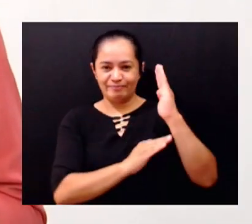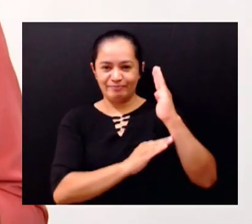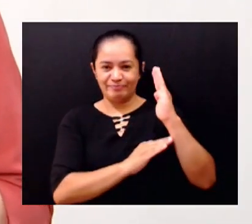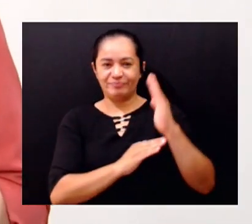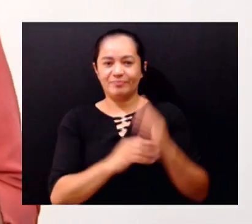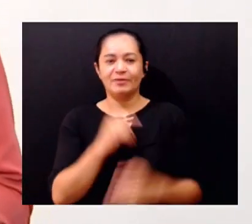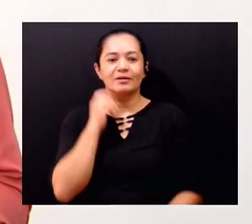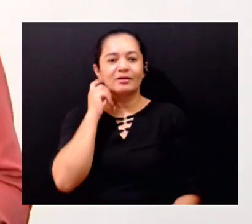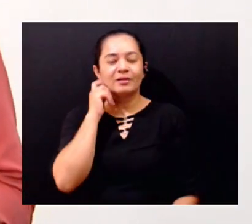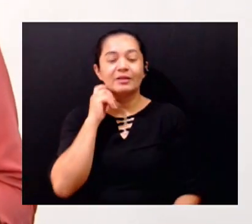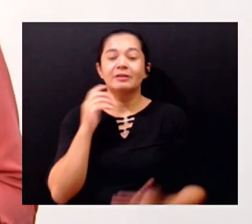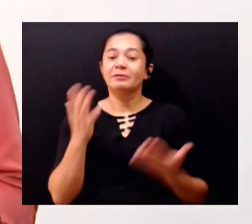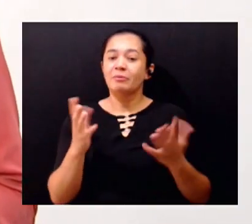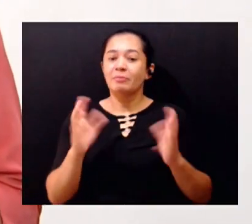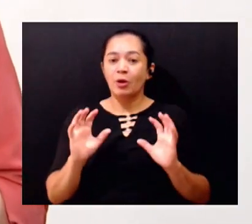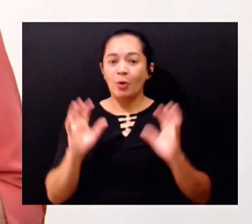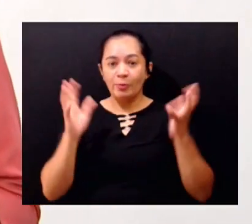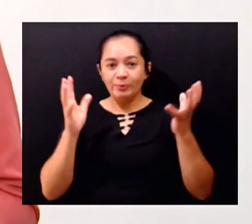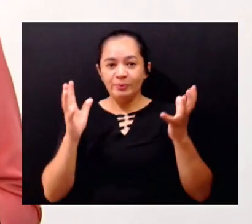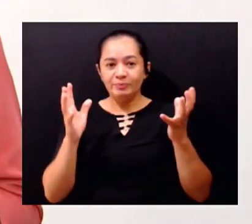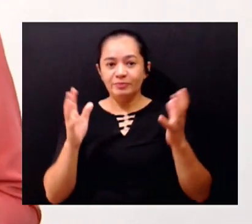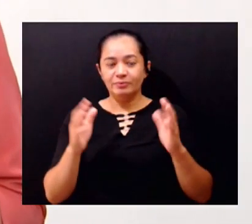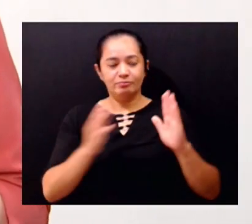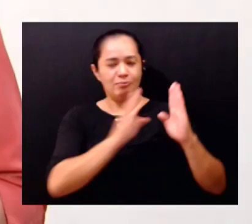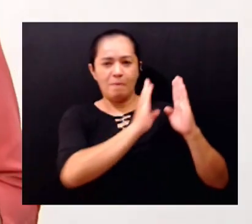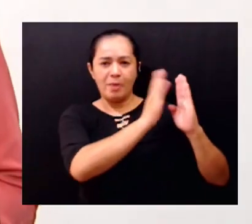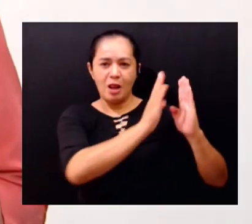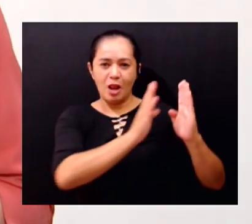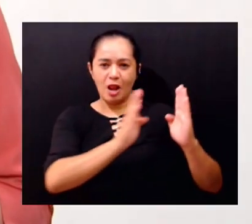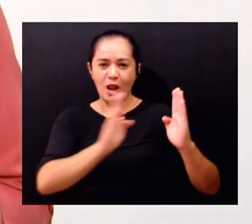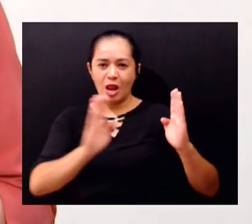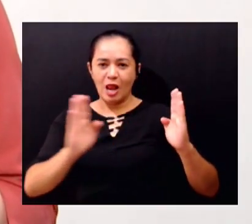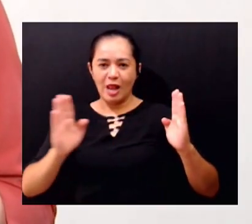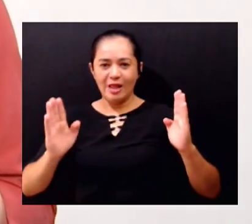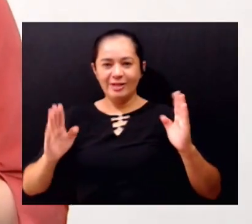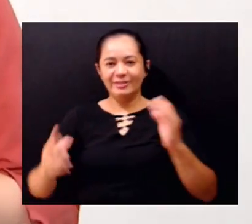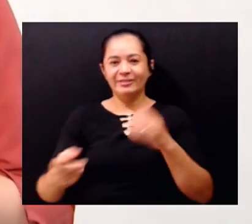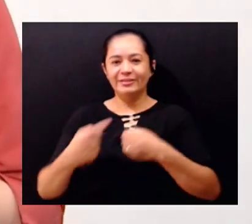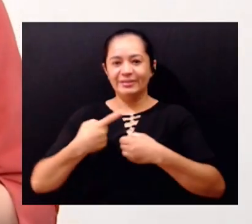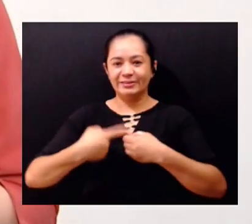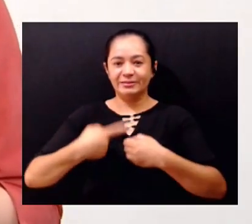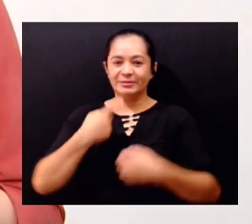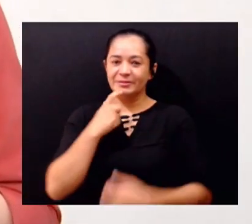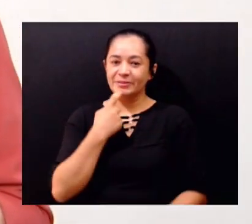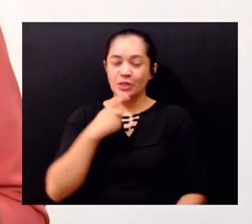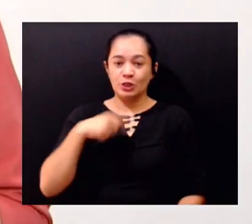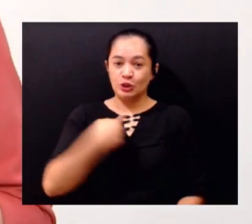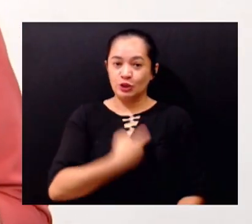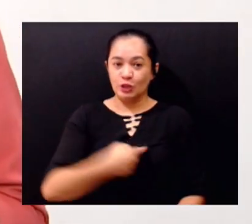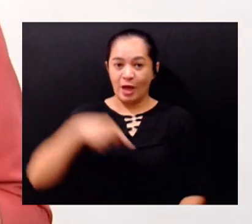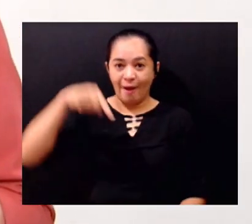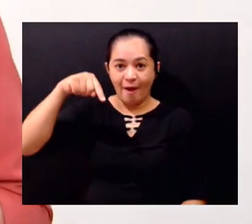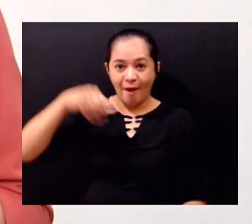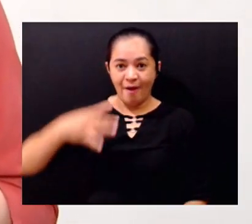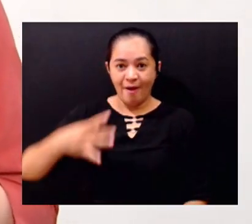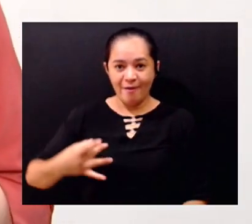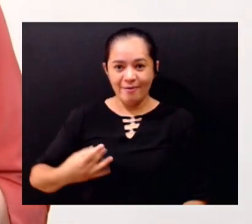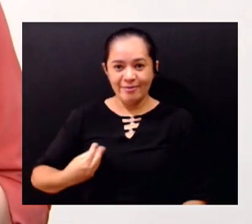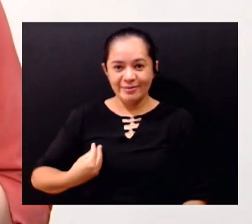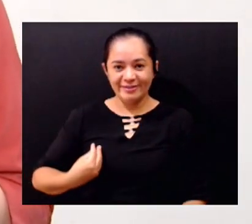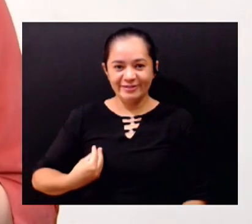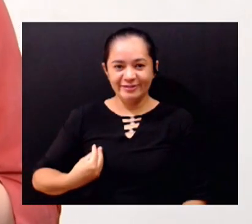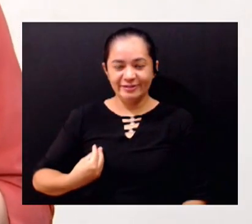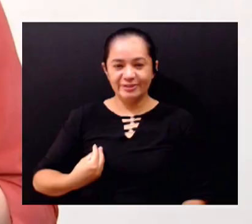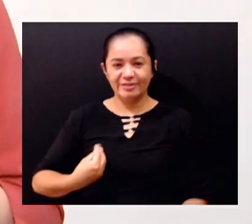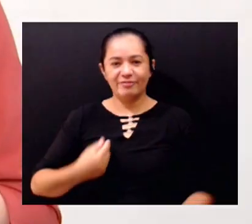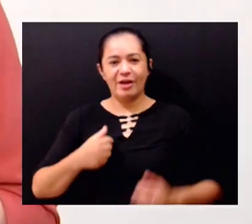data, Rúbia, a Biblioteca Municipal Manuel Zinck, aqui onde nós estamos, promove uma série de atividades para